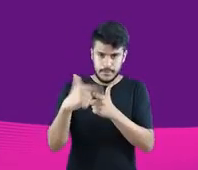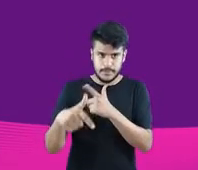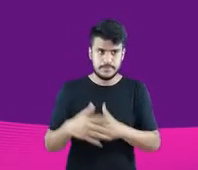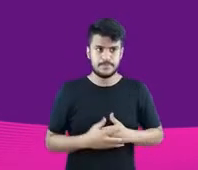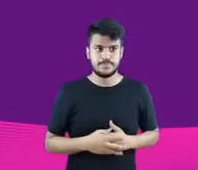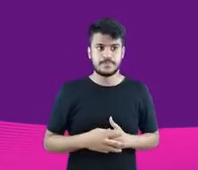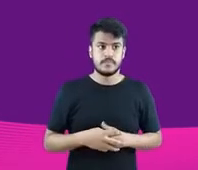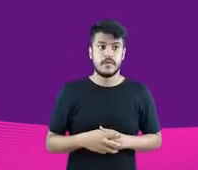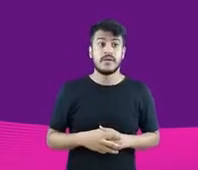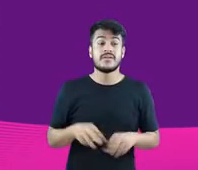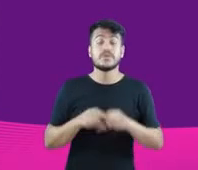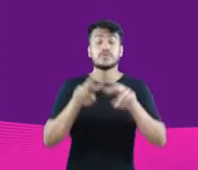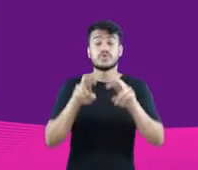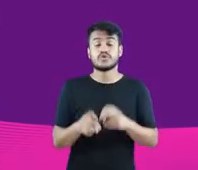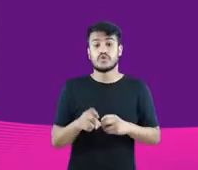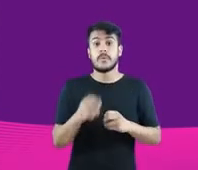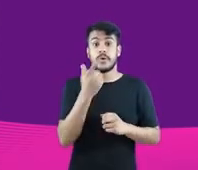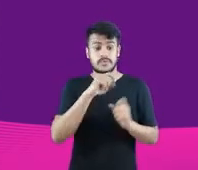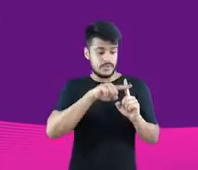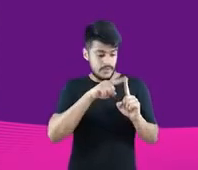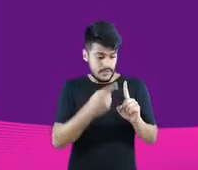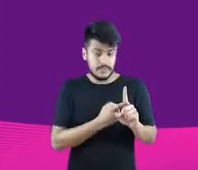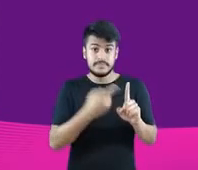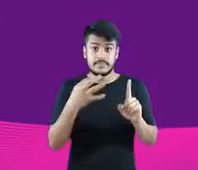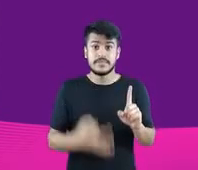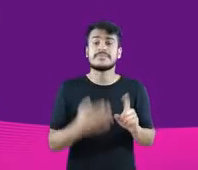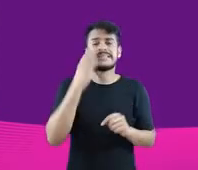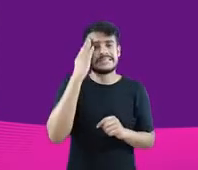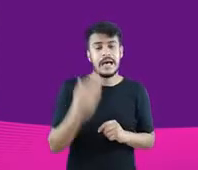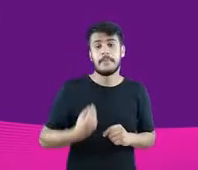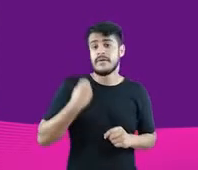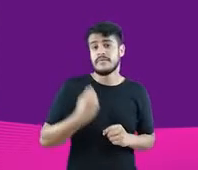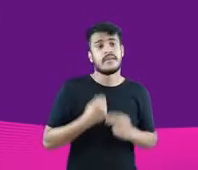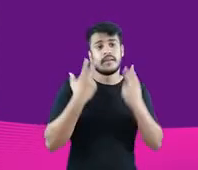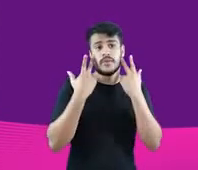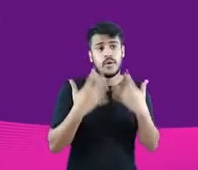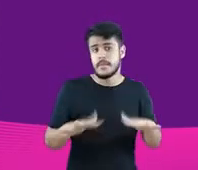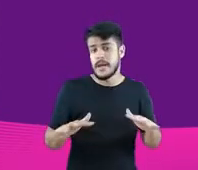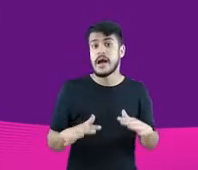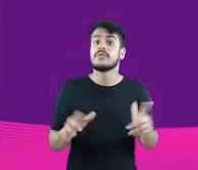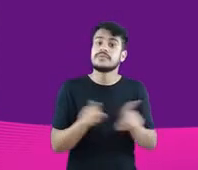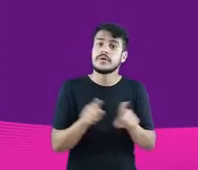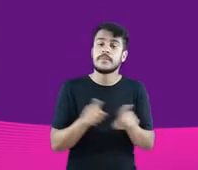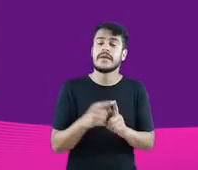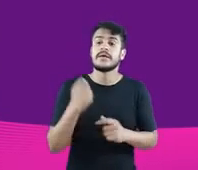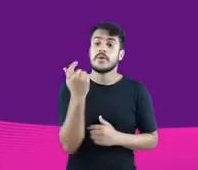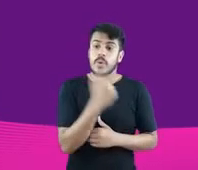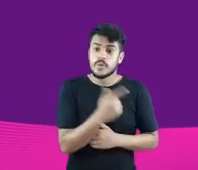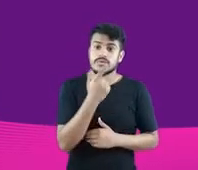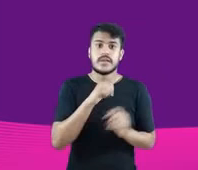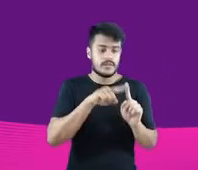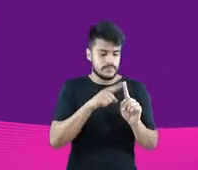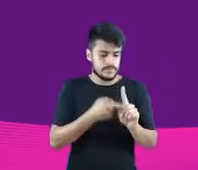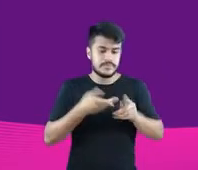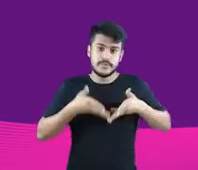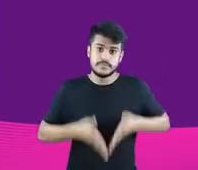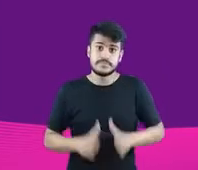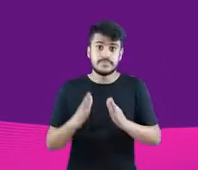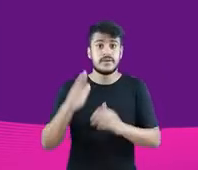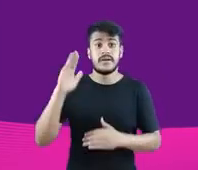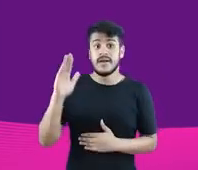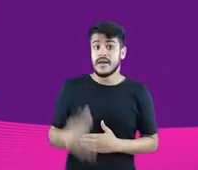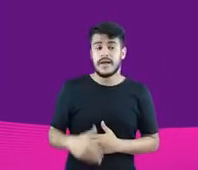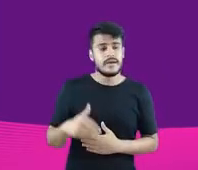gravidez, a gente sabe que manter uma vida normal, ser capaz de reproduzir, é um dos preditores